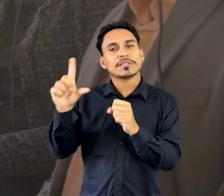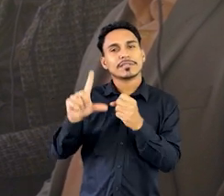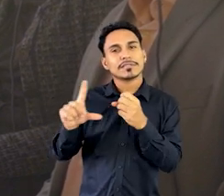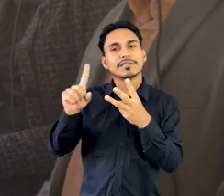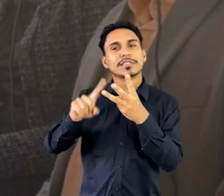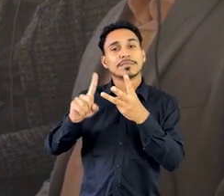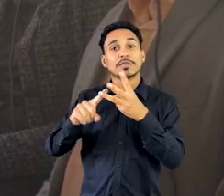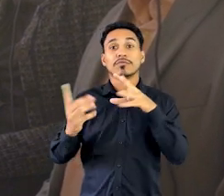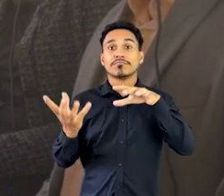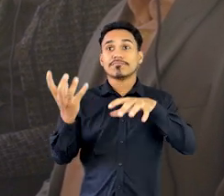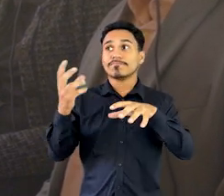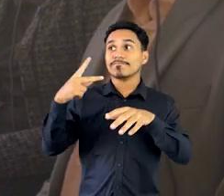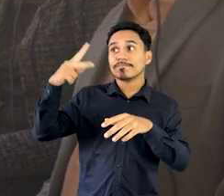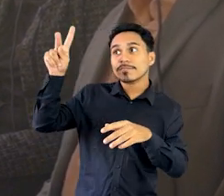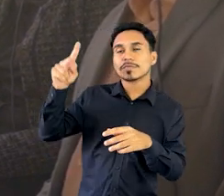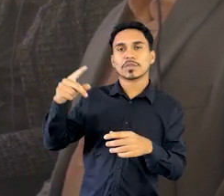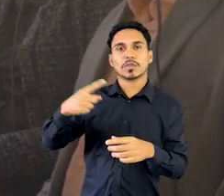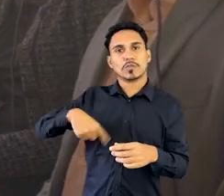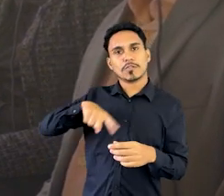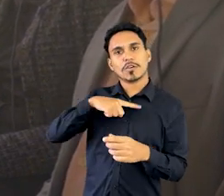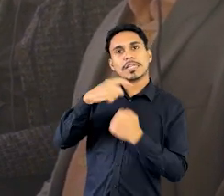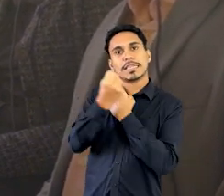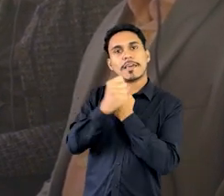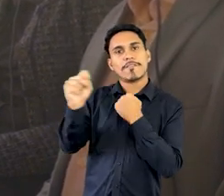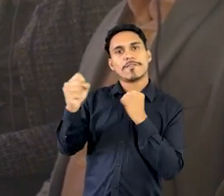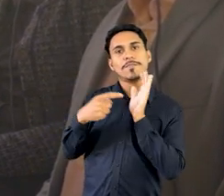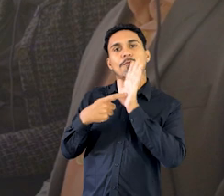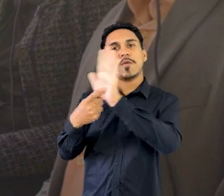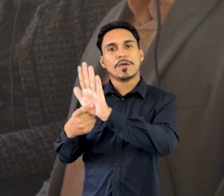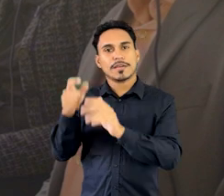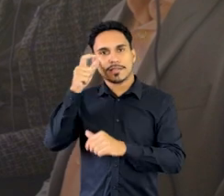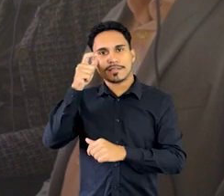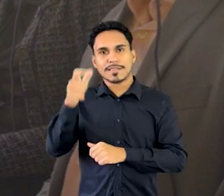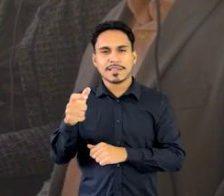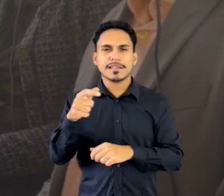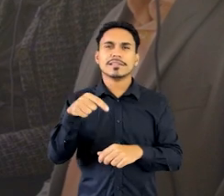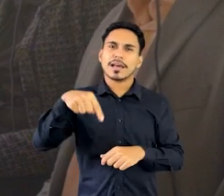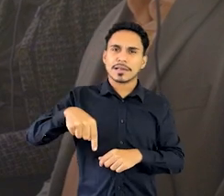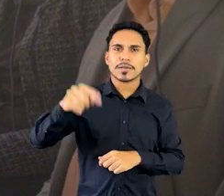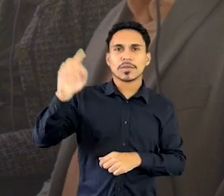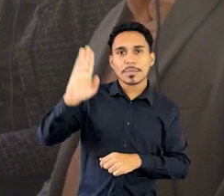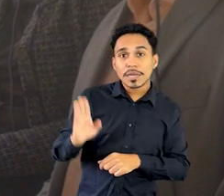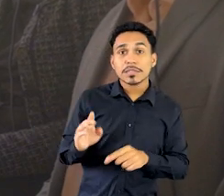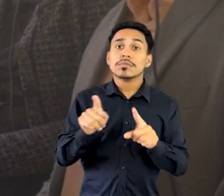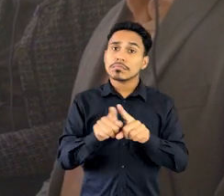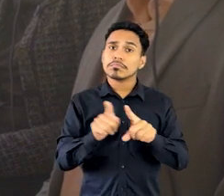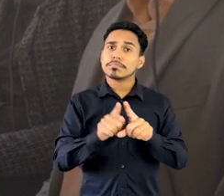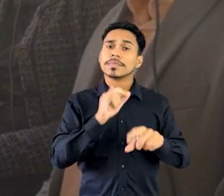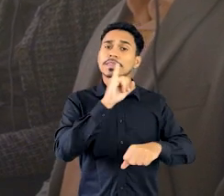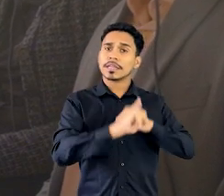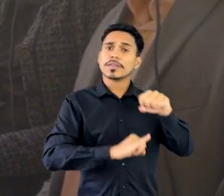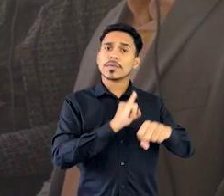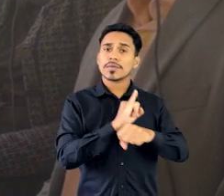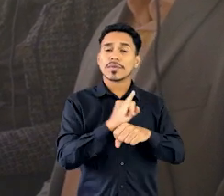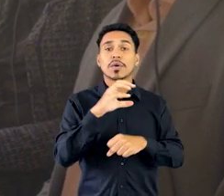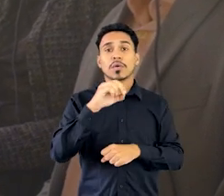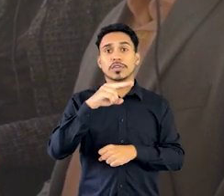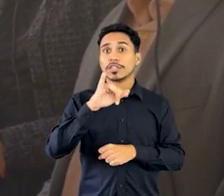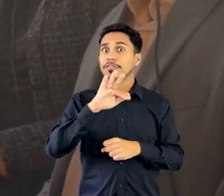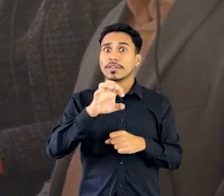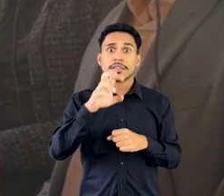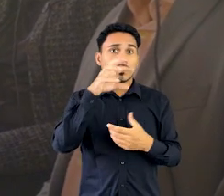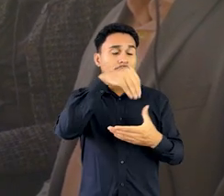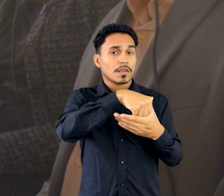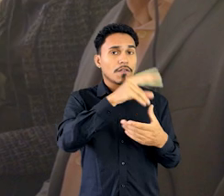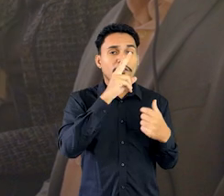Legislativo nos espaços de poder acho que essa uma boa definição então então nacional e internacional conif tem uma característica da